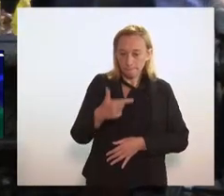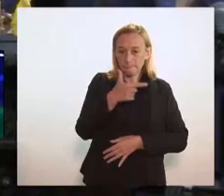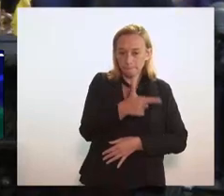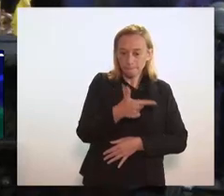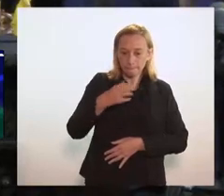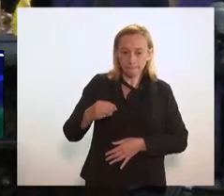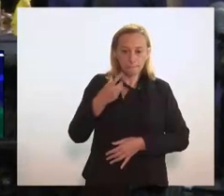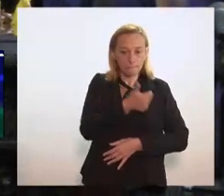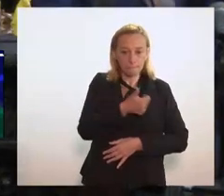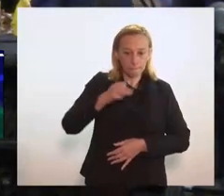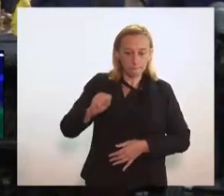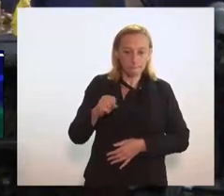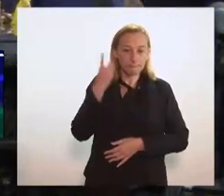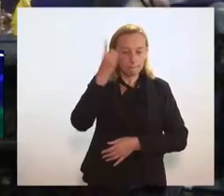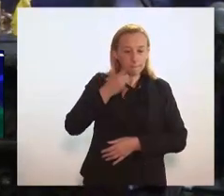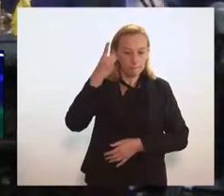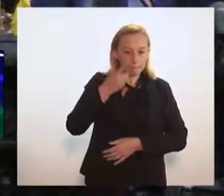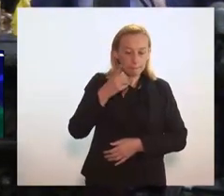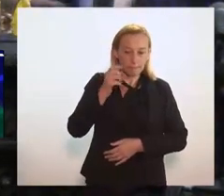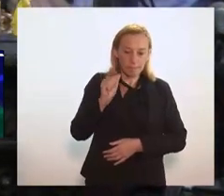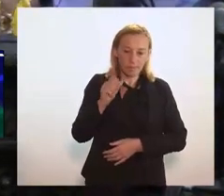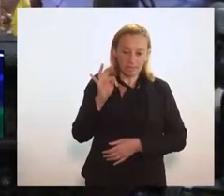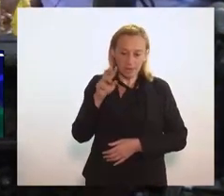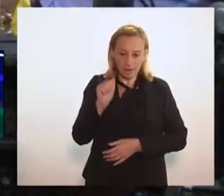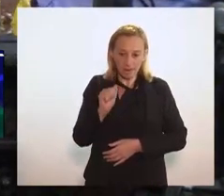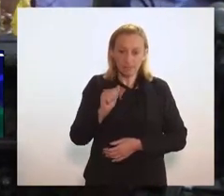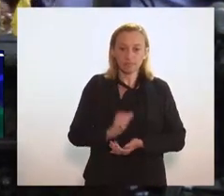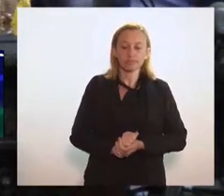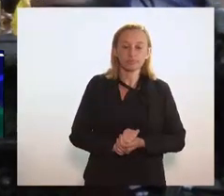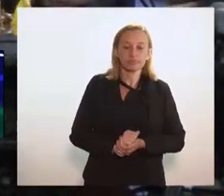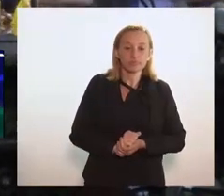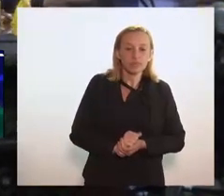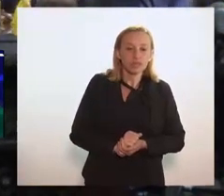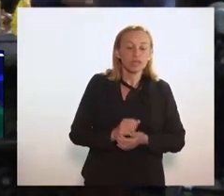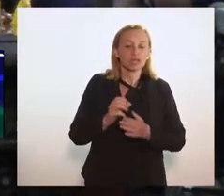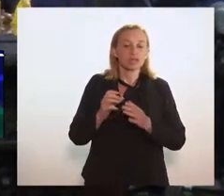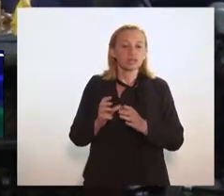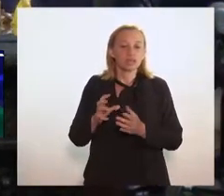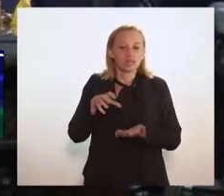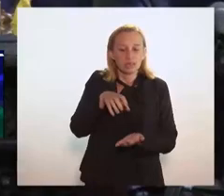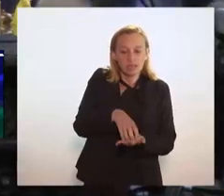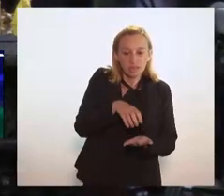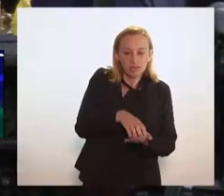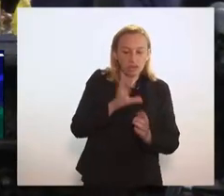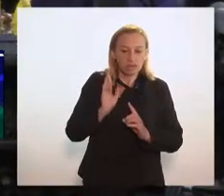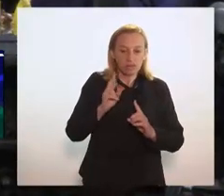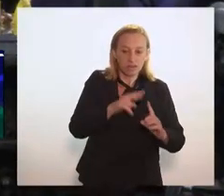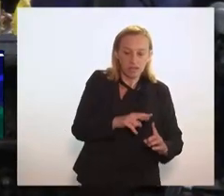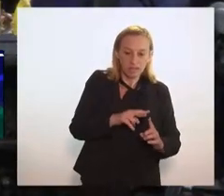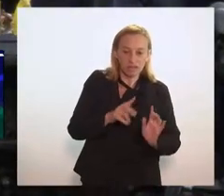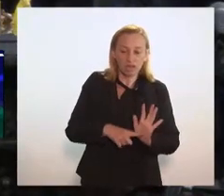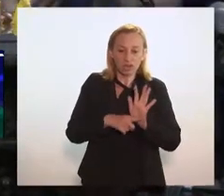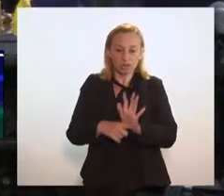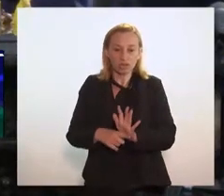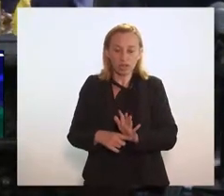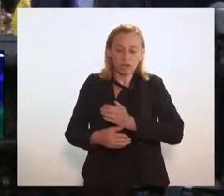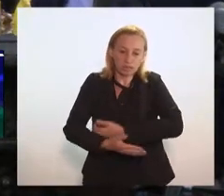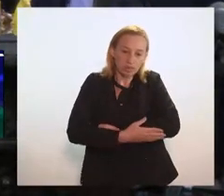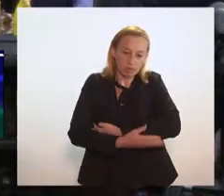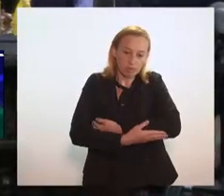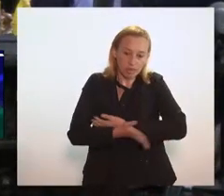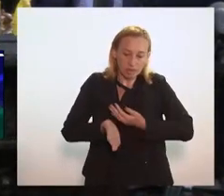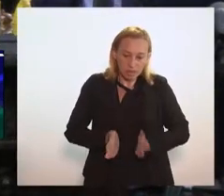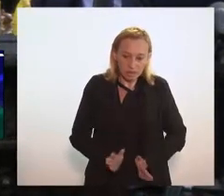4240 de 18, de autoria do deputado Atila Nunes. Institui Centro de Referência de Atendimento Especializados aos Recém-Nascidos e às